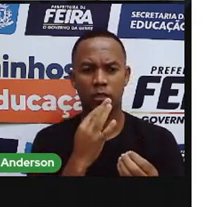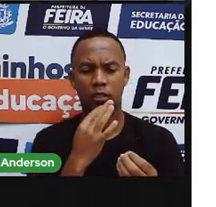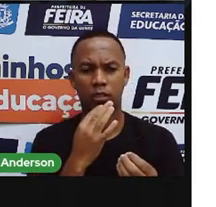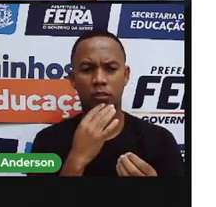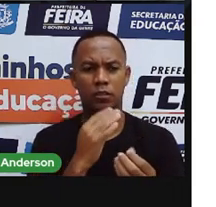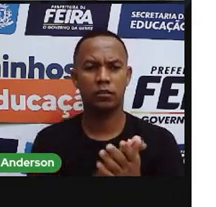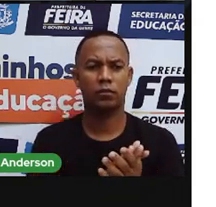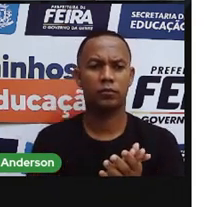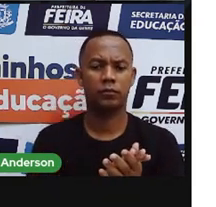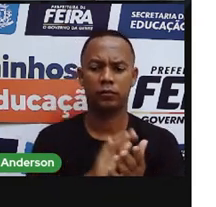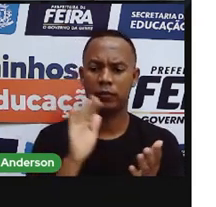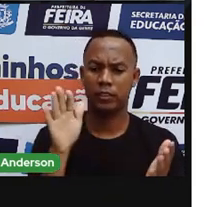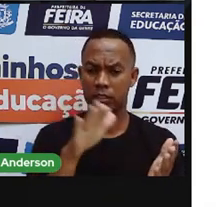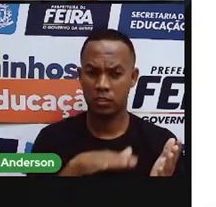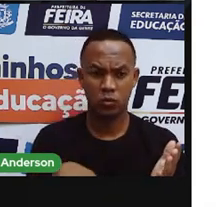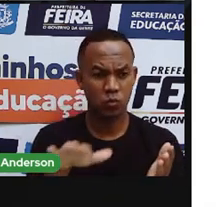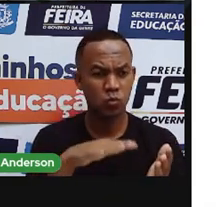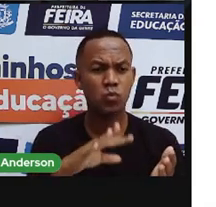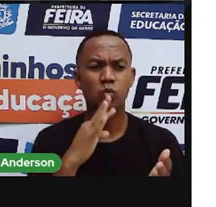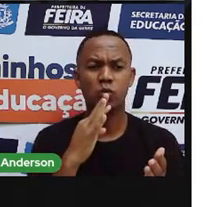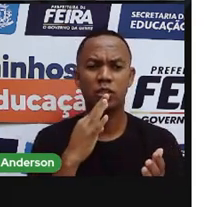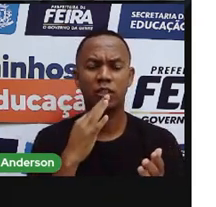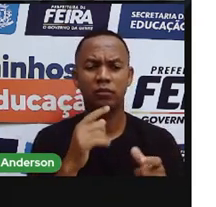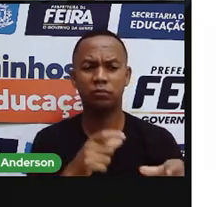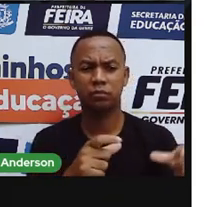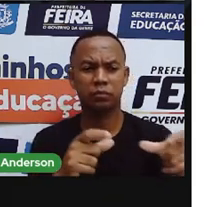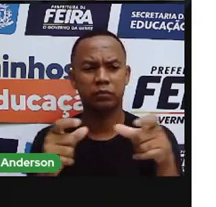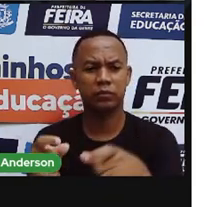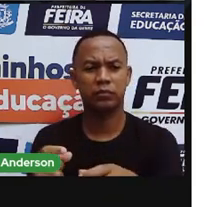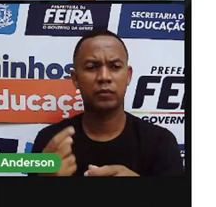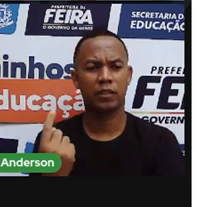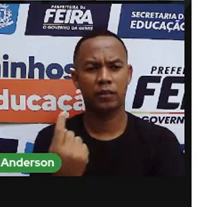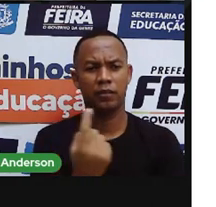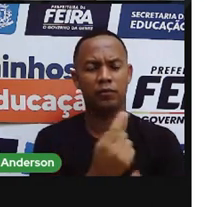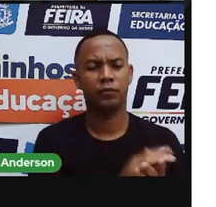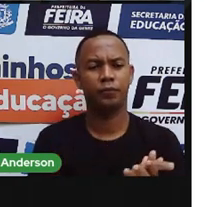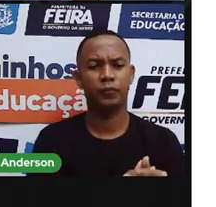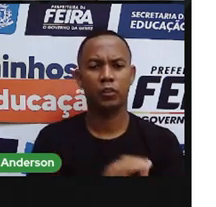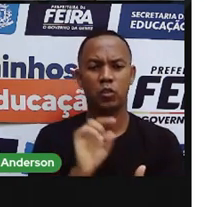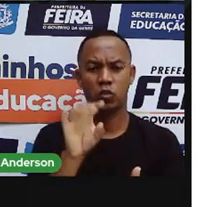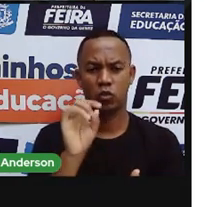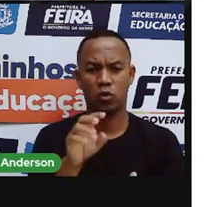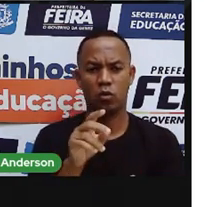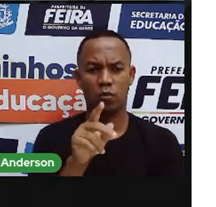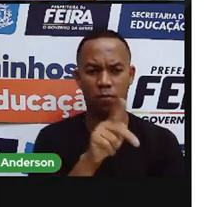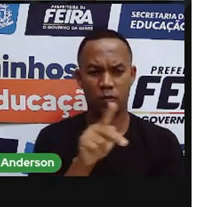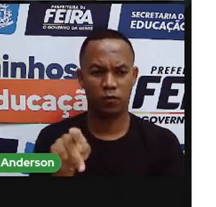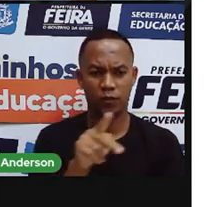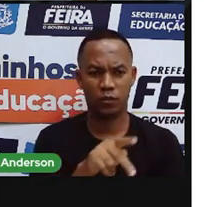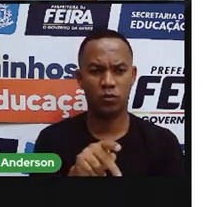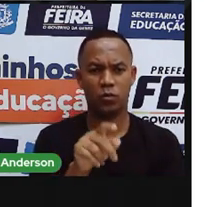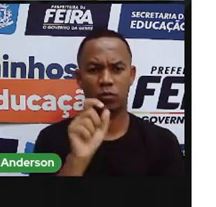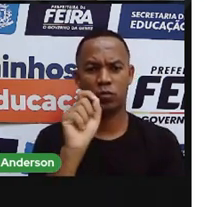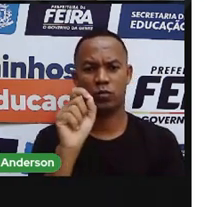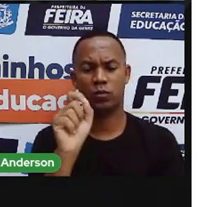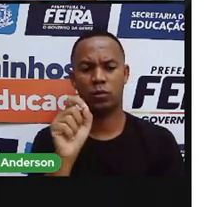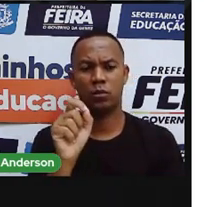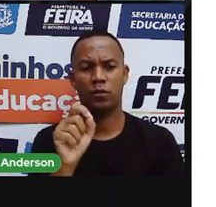todos vocês, né, mas não conhecemos as particularidades de cada um. E só o seu professor, né, é que